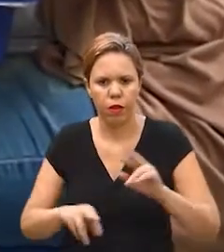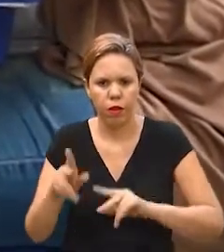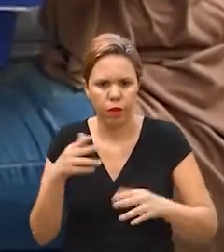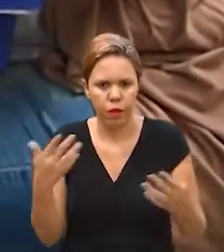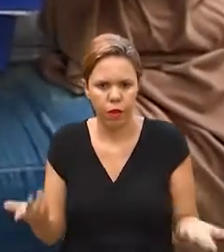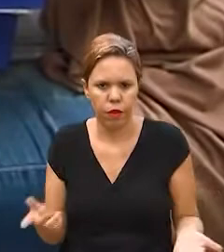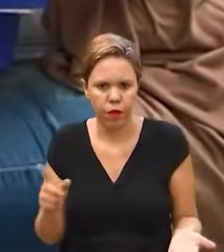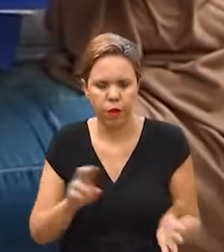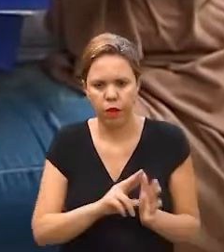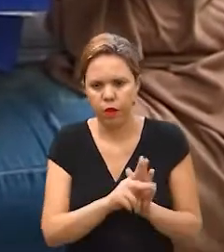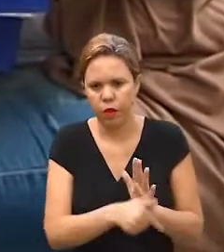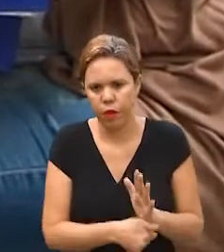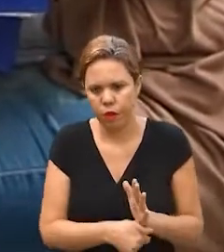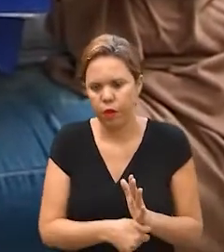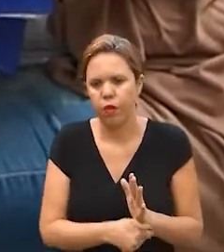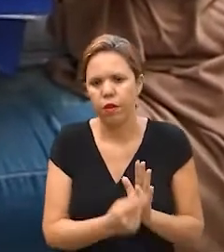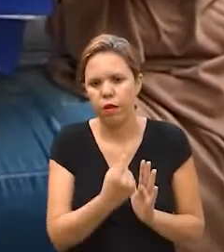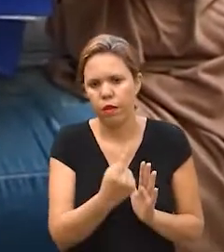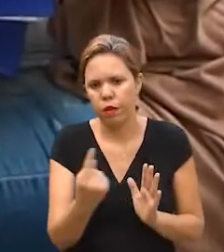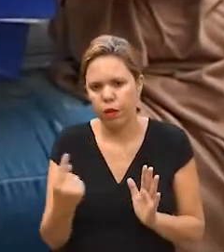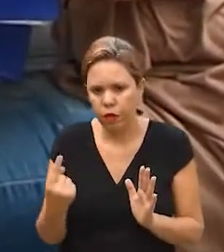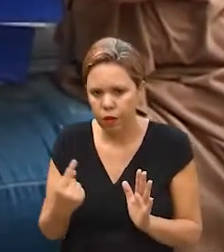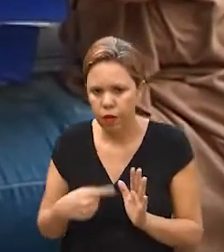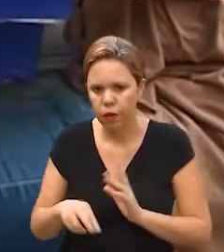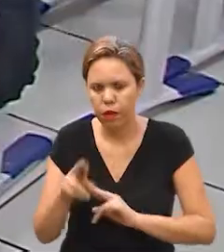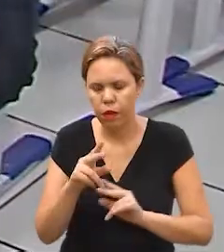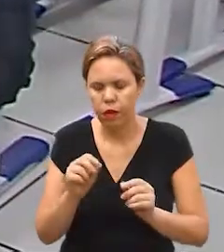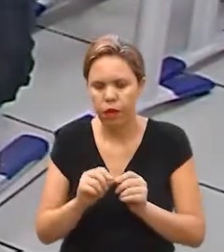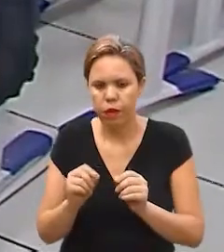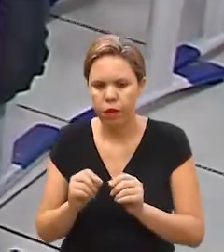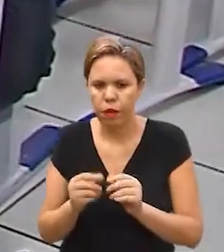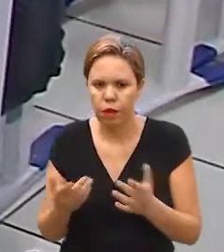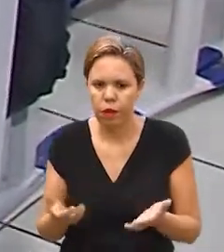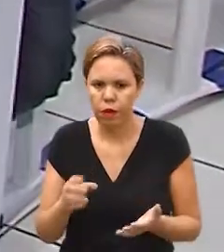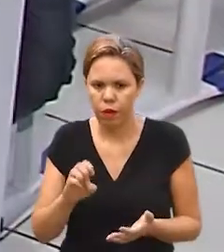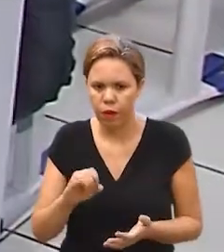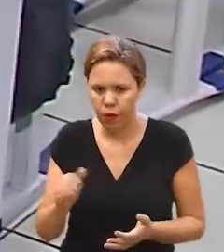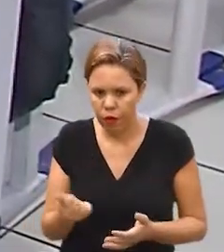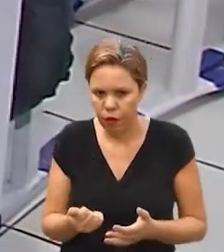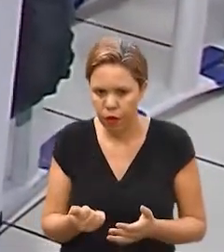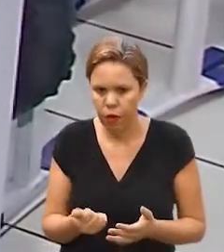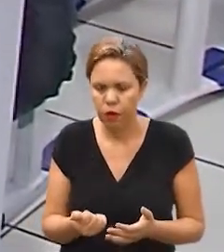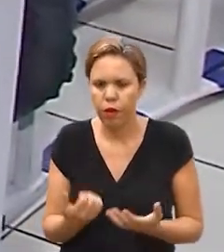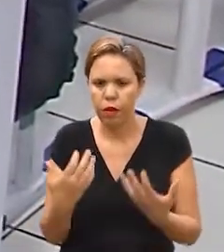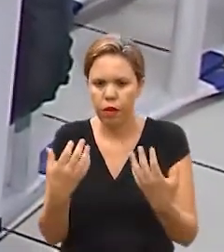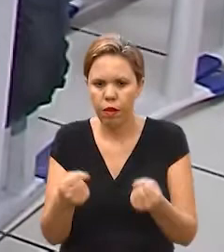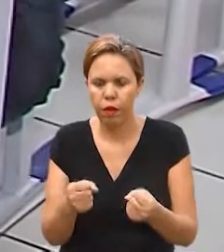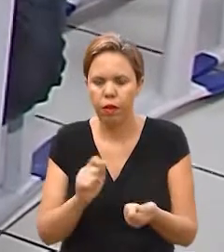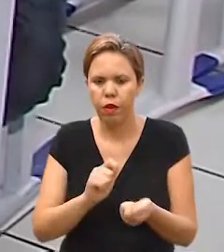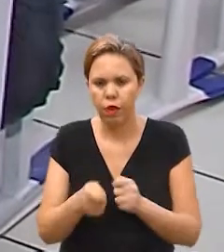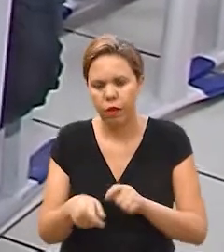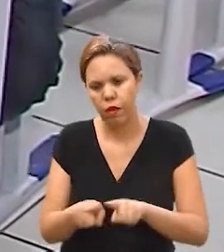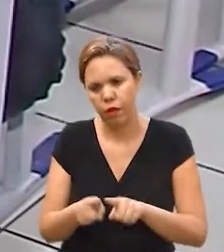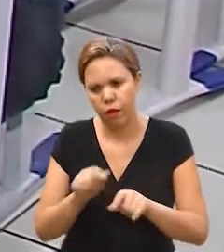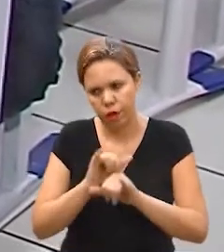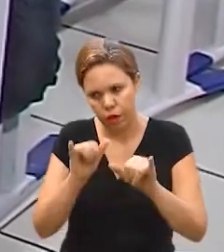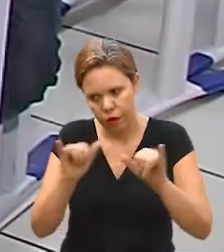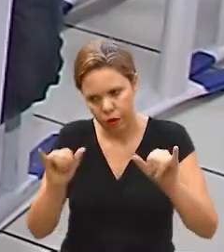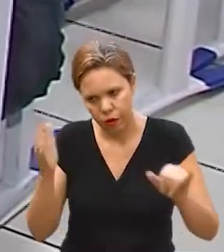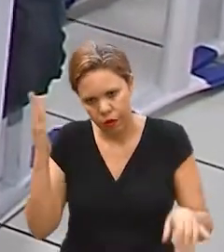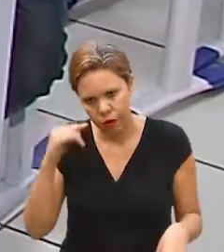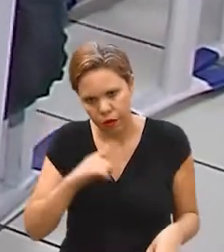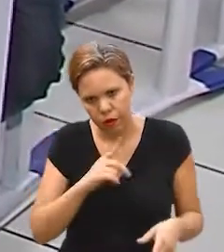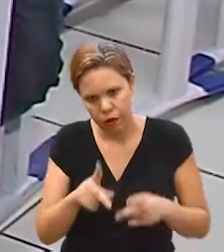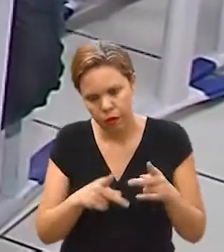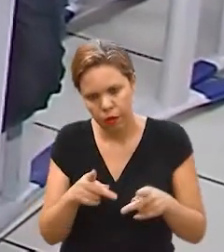de particularidades que o EJA precisa contemplar. Então, além da divulgação, de saber que existe, você precisa